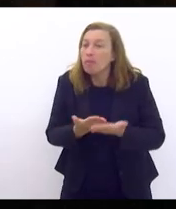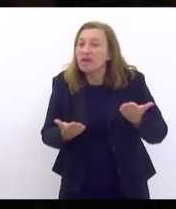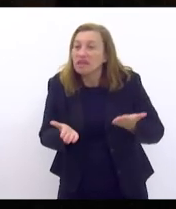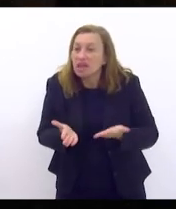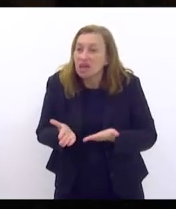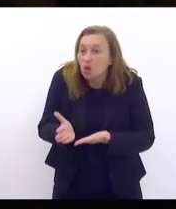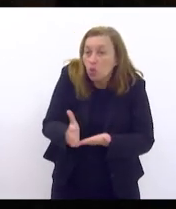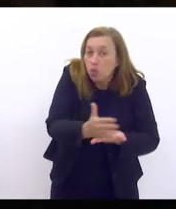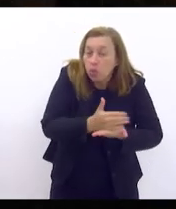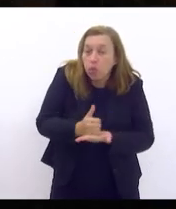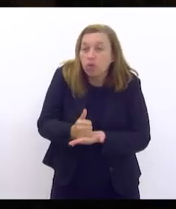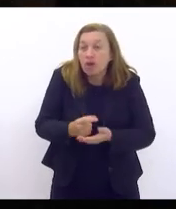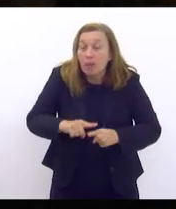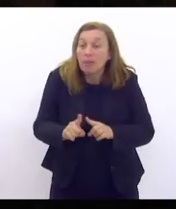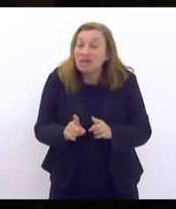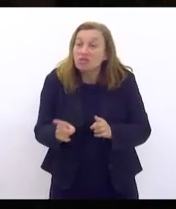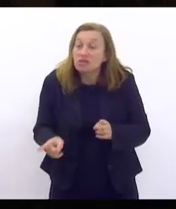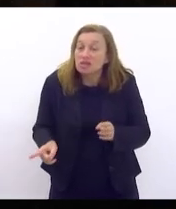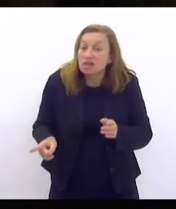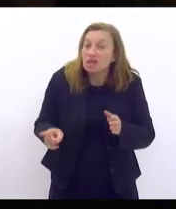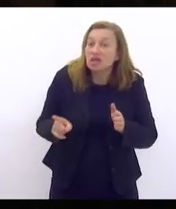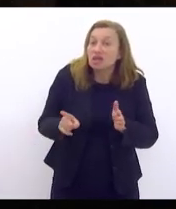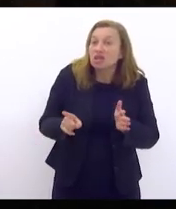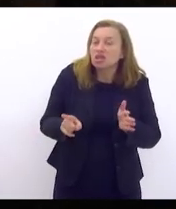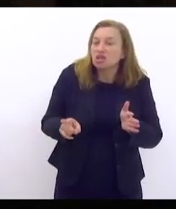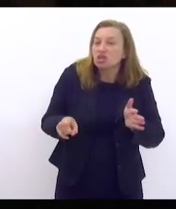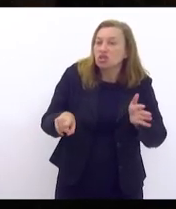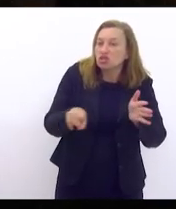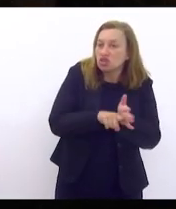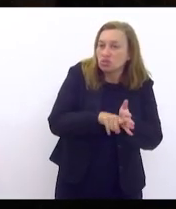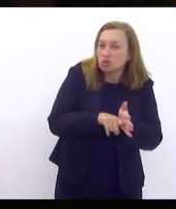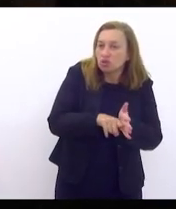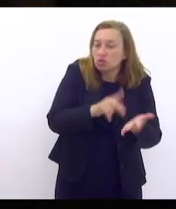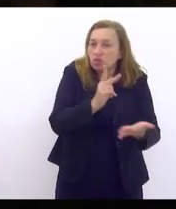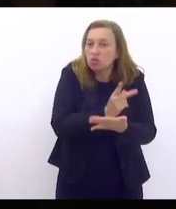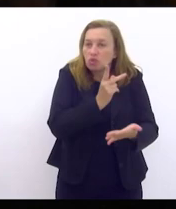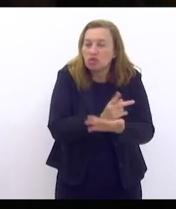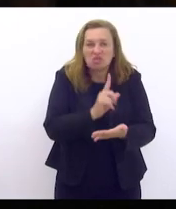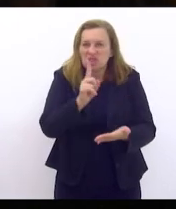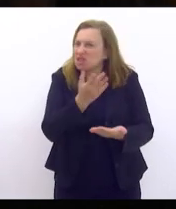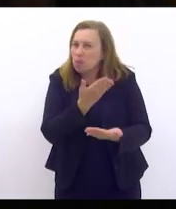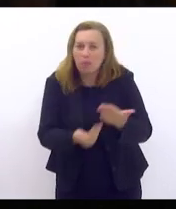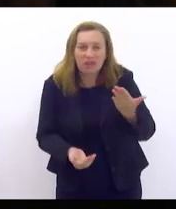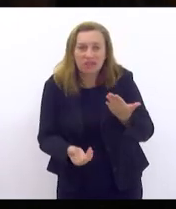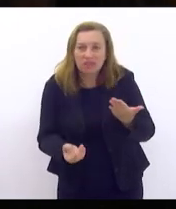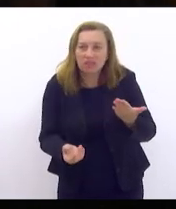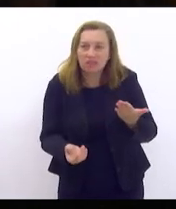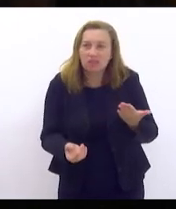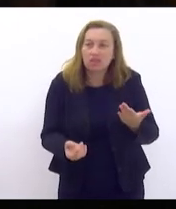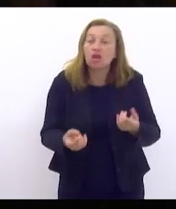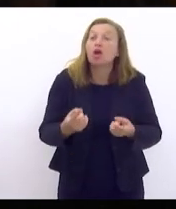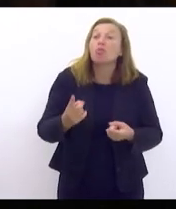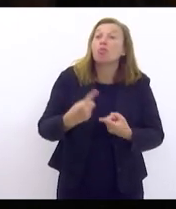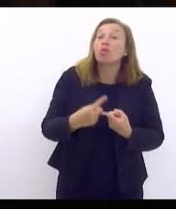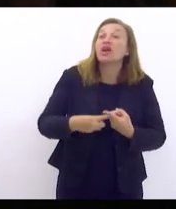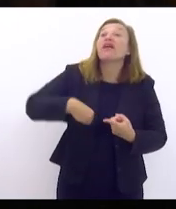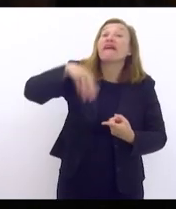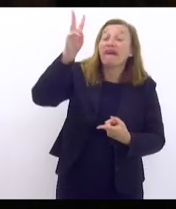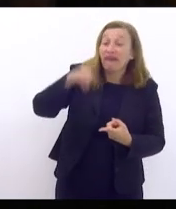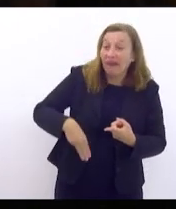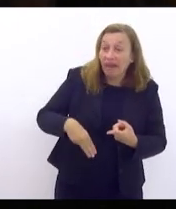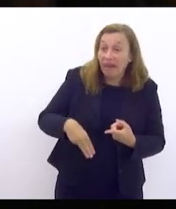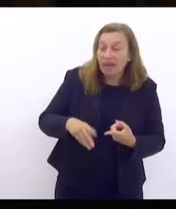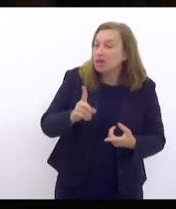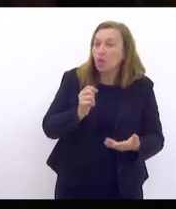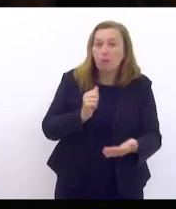se você reduz a inadimplência Você não perde recurso porque quem é o inadimplente em si